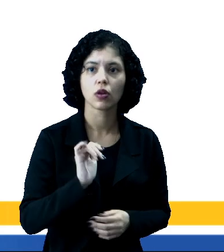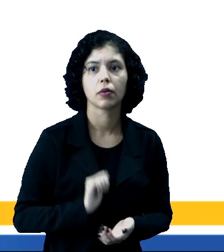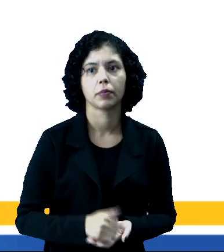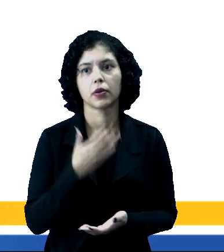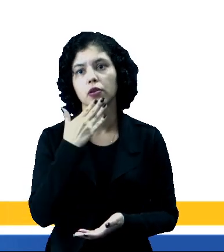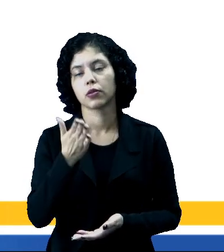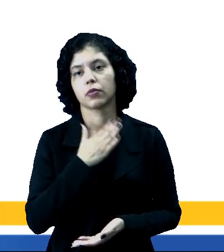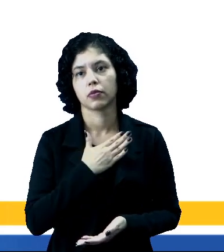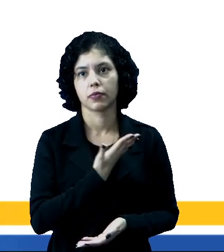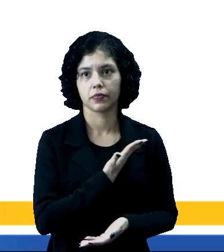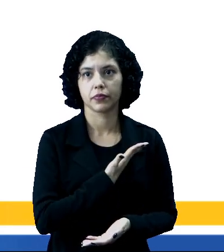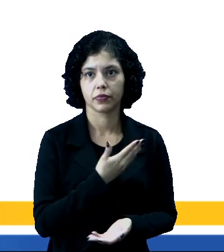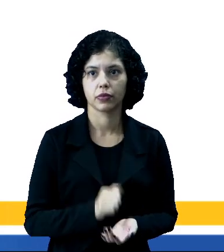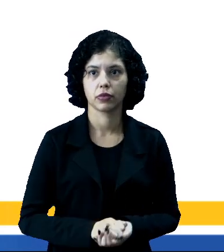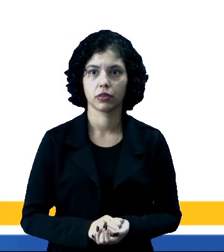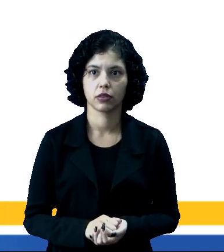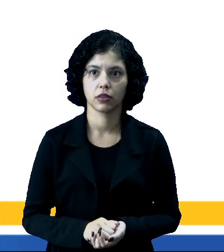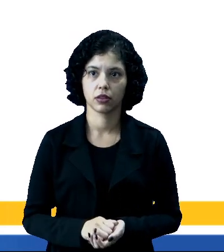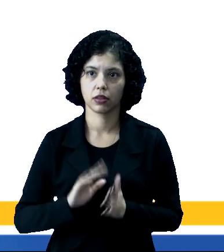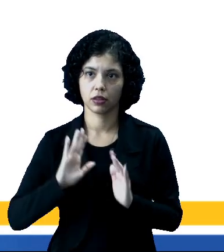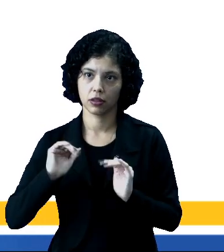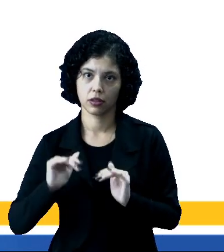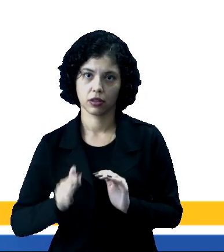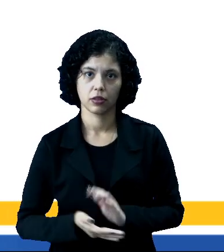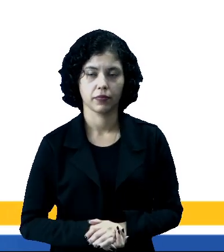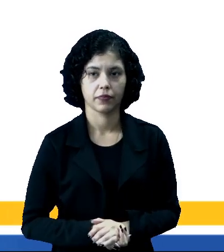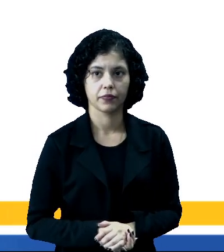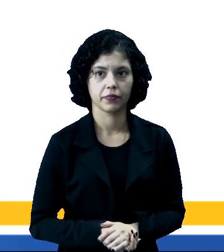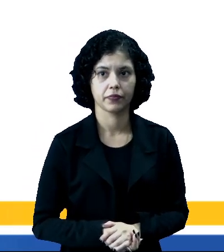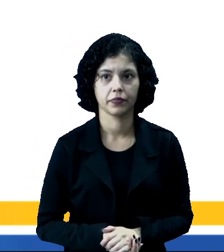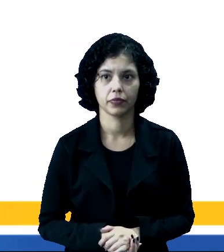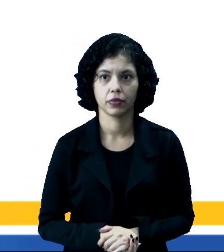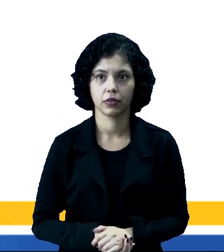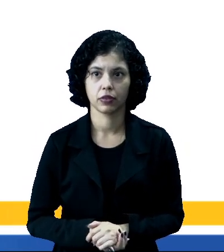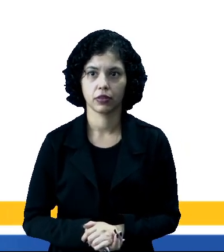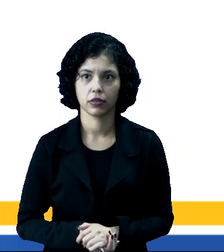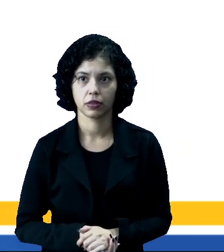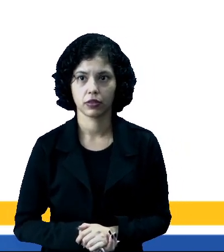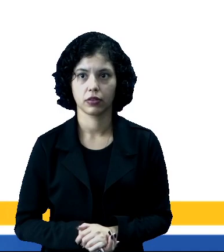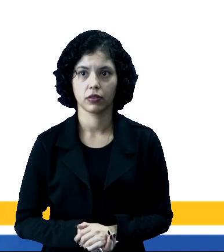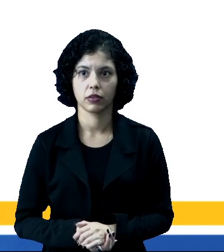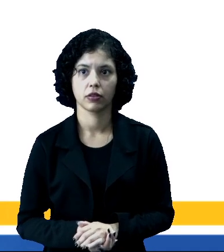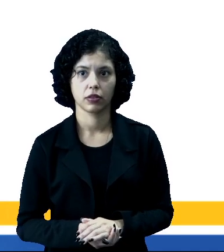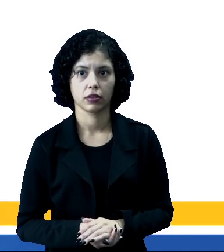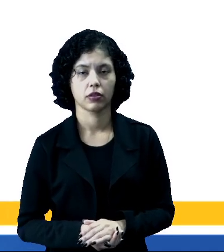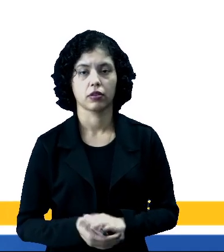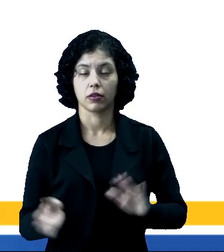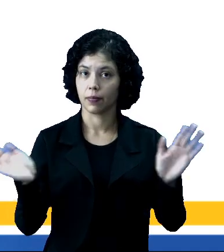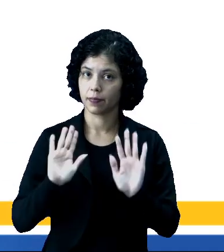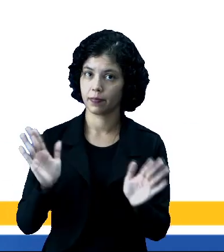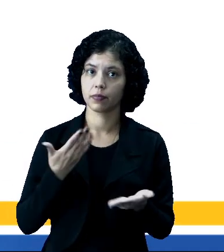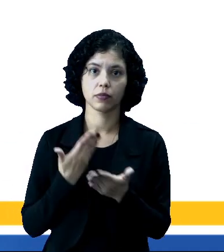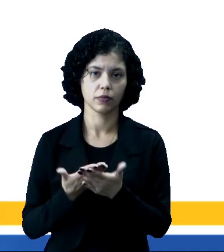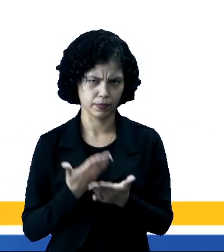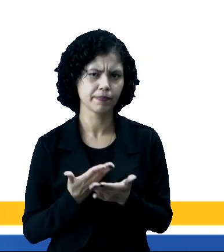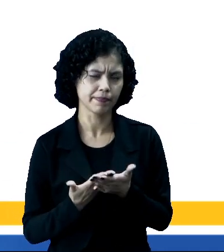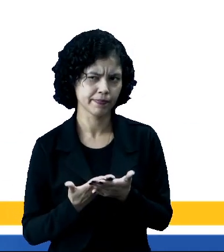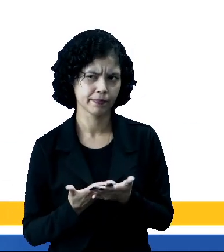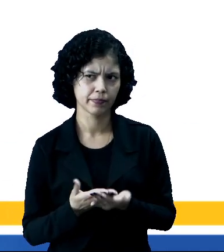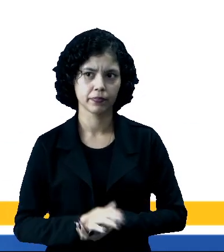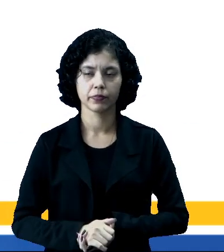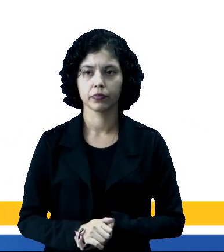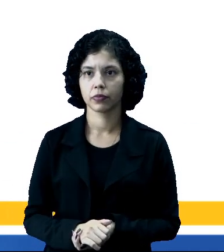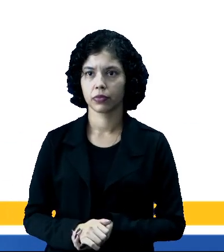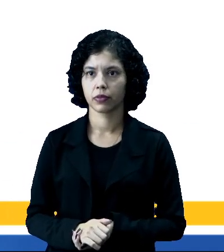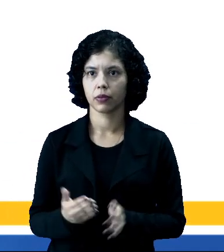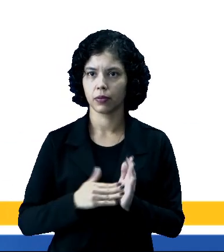pedir no meu colega o caderno dele. Tchau, né? Professora, adiós, estuda muito. Adeus, né?